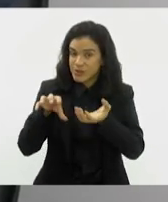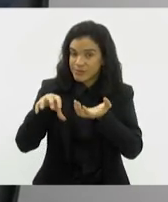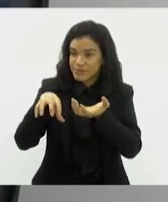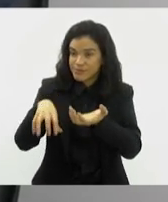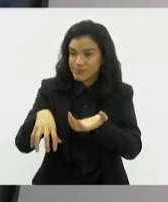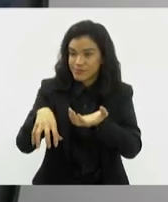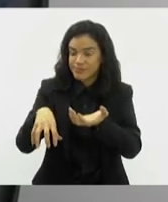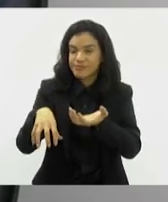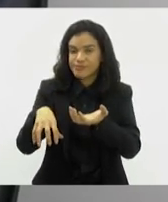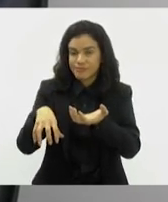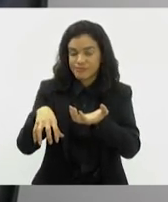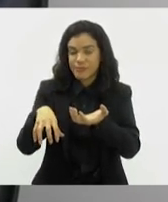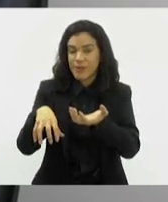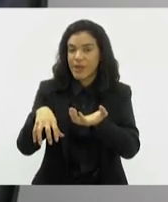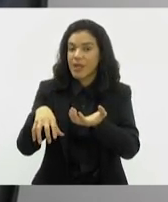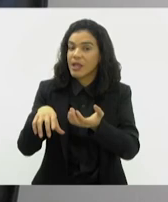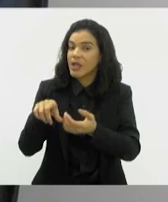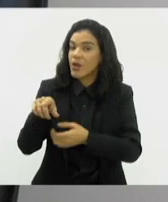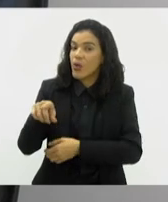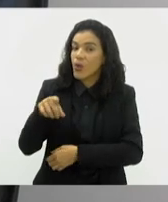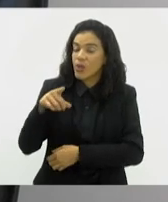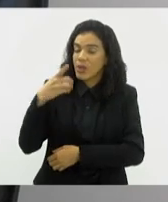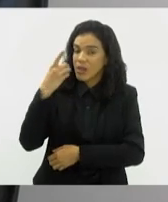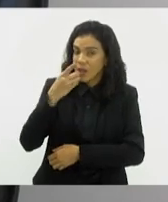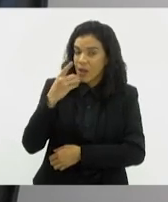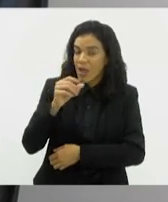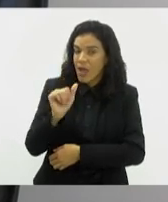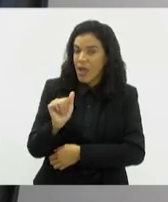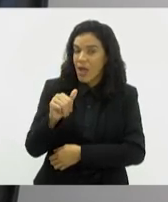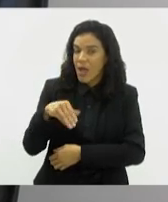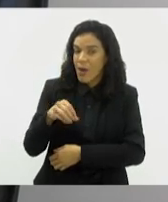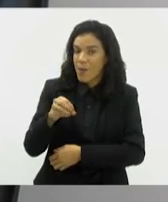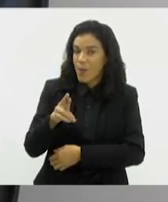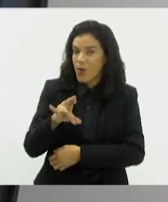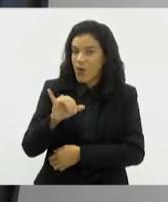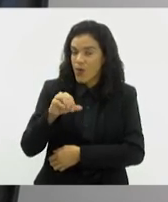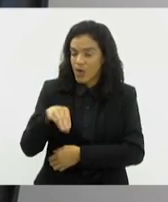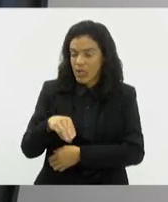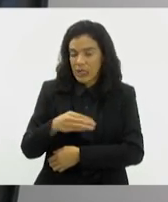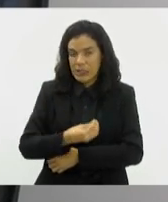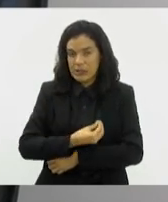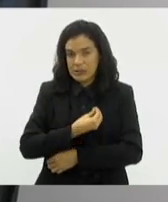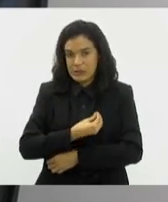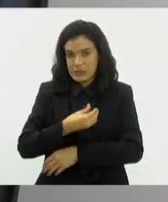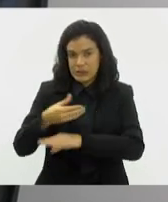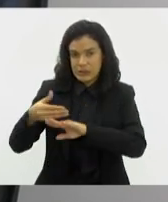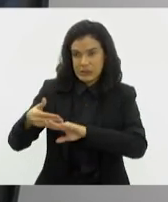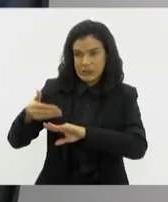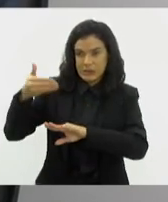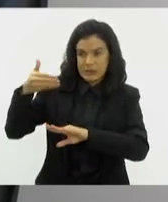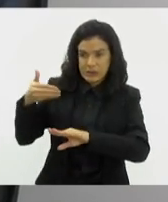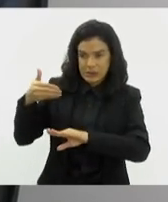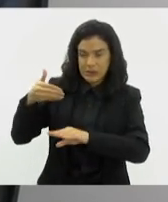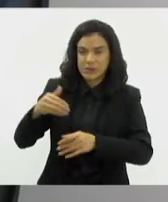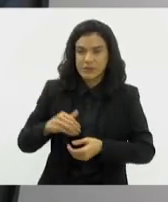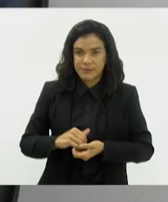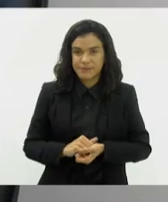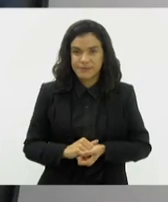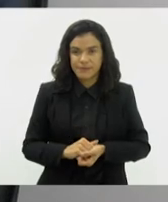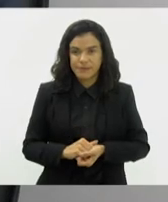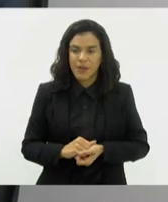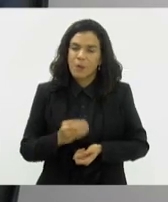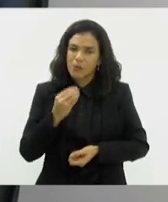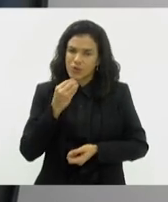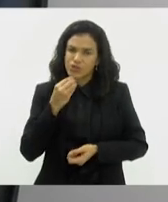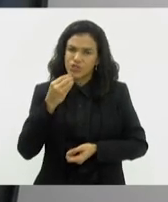reunião que o deputado Amorim teve. Ninguém participou dessa redação. Até gostaria muito, porque introduziria mais outras coisas